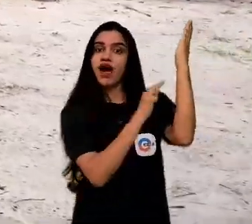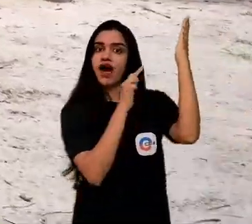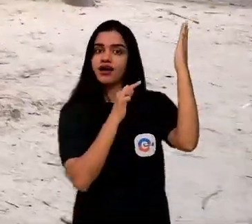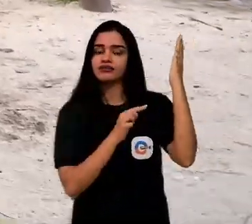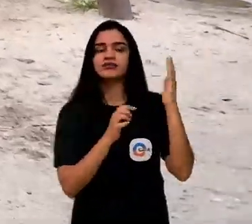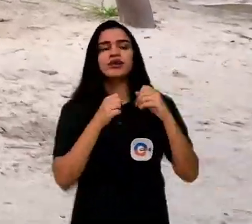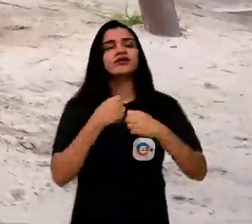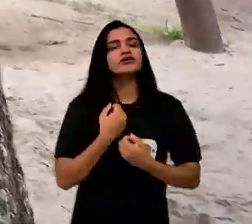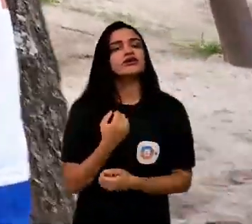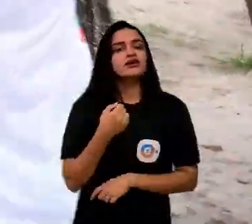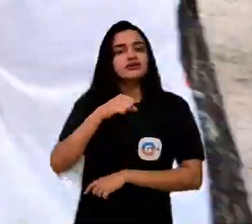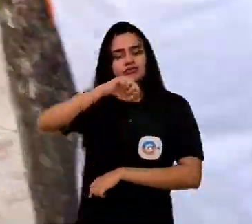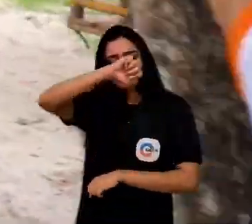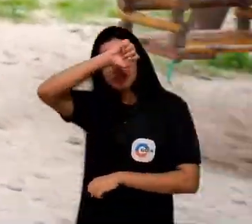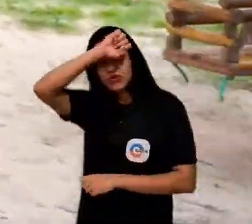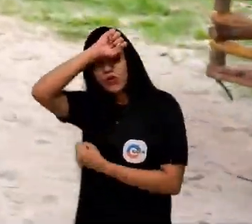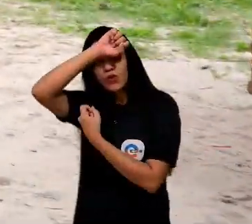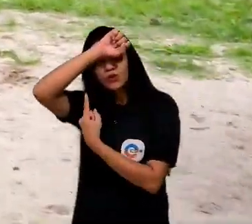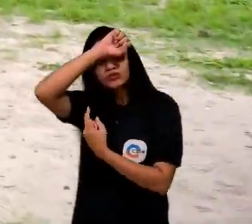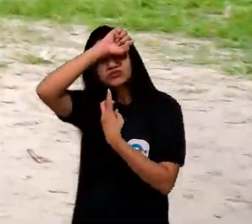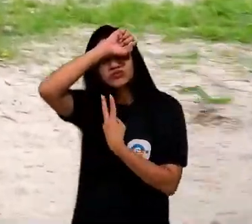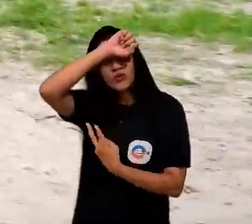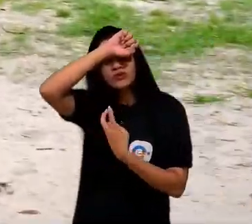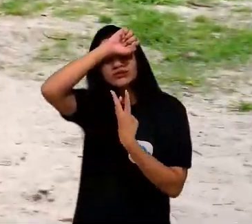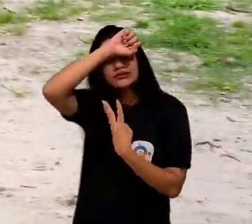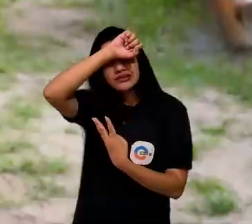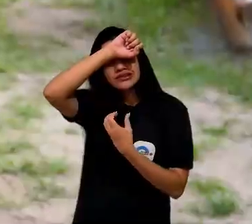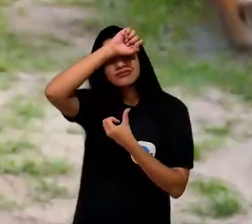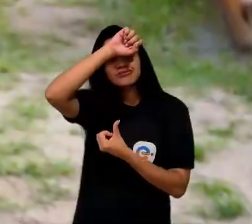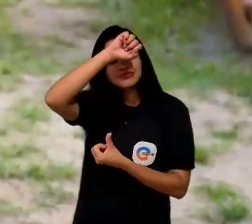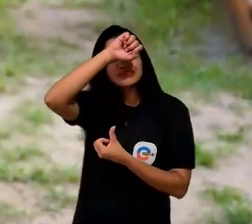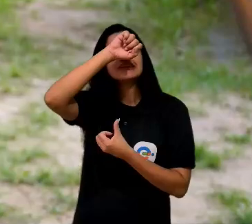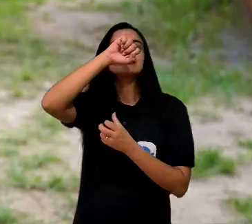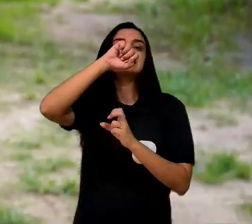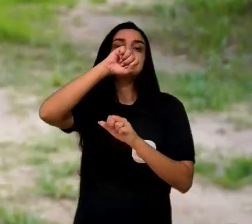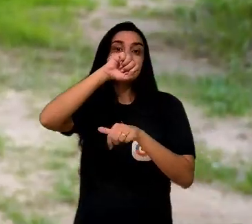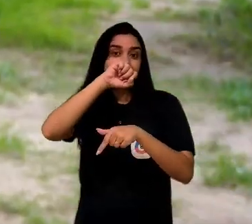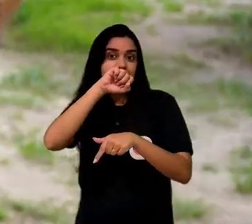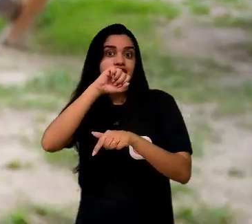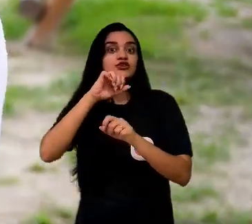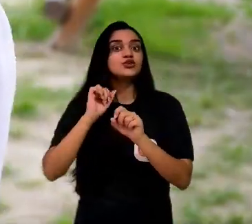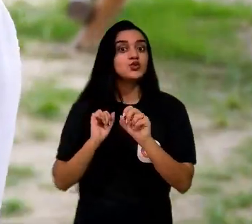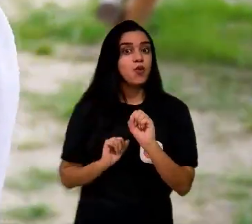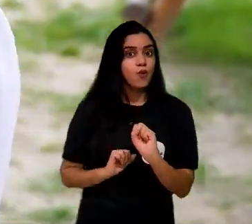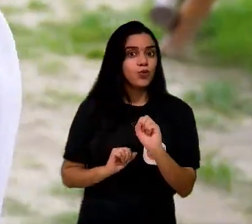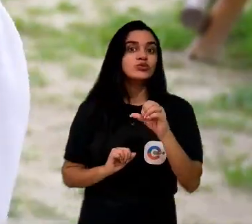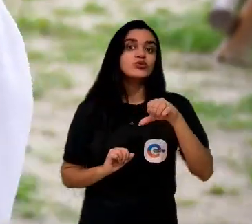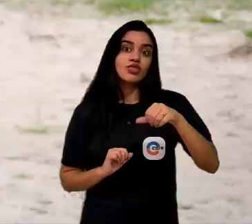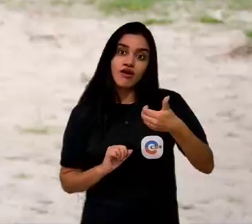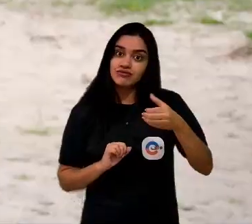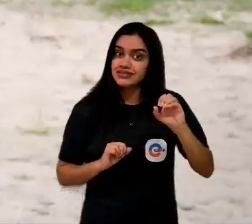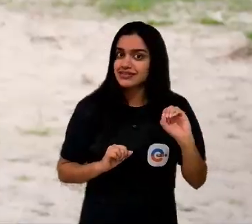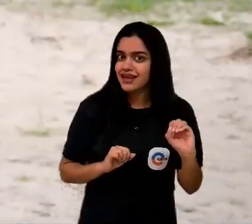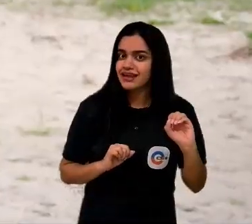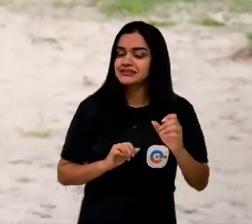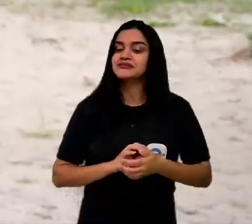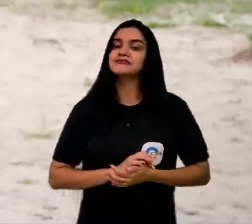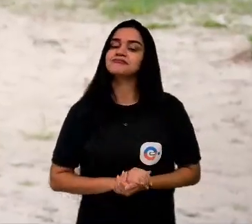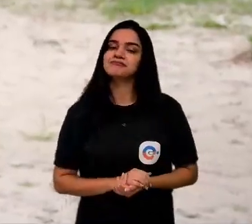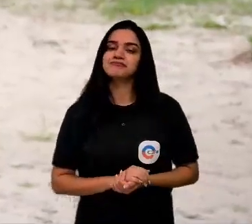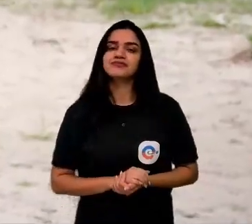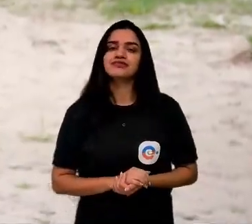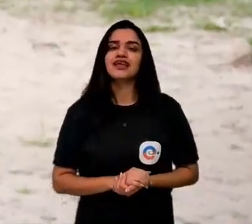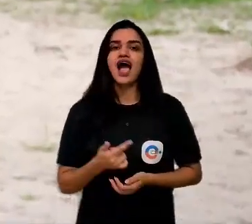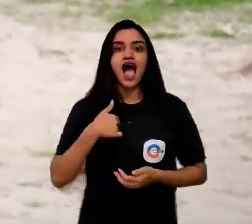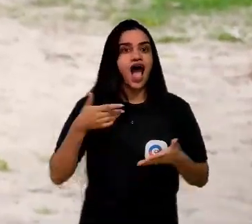dois, três, quatro, cinco, seis, sete, oito, nove, dez. Aí vou